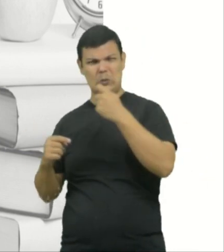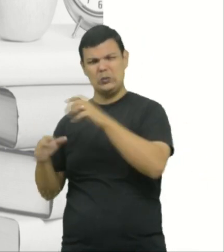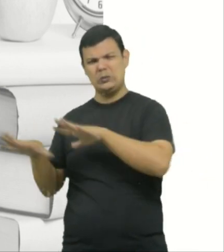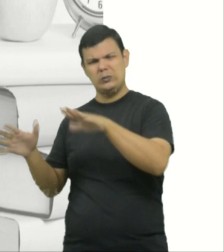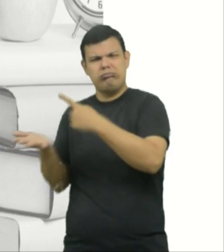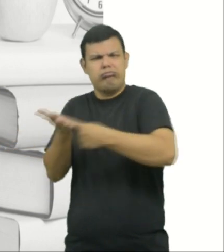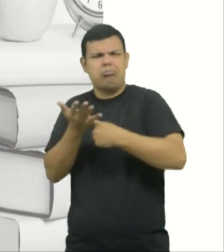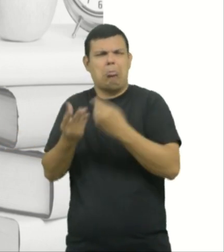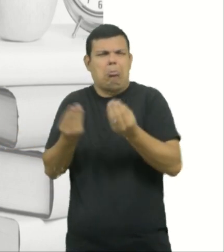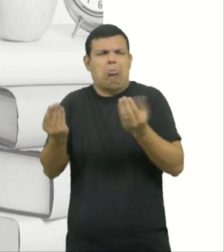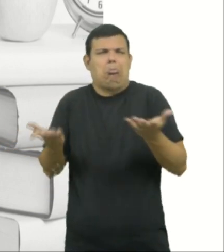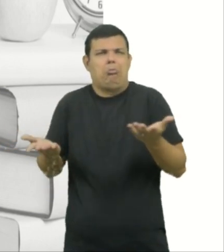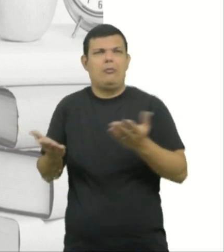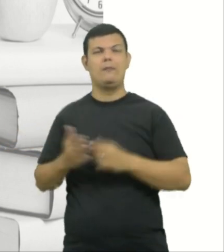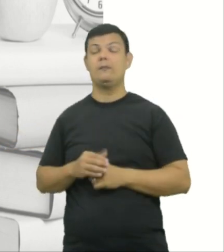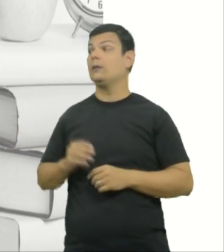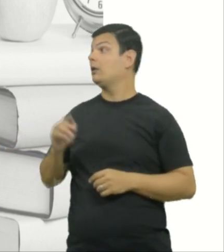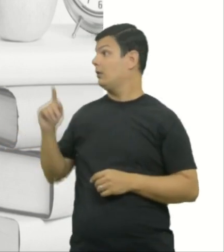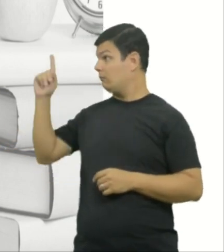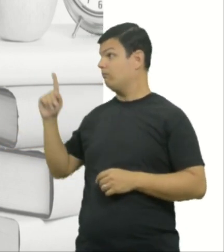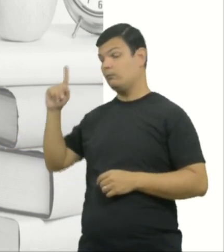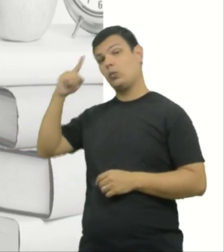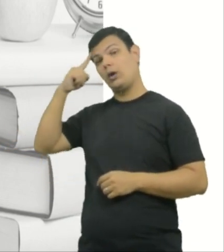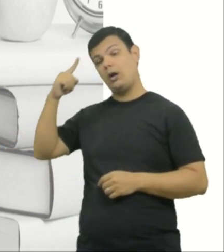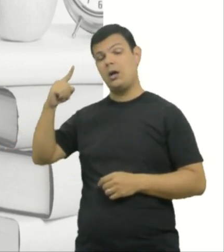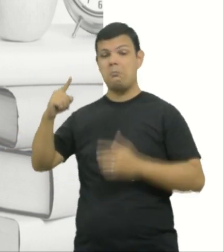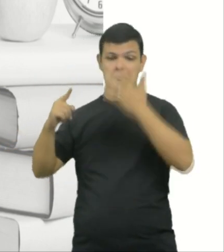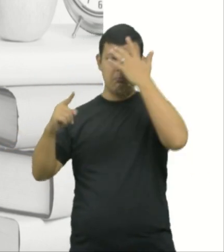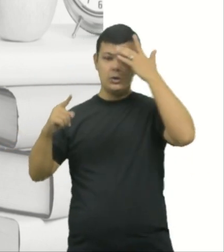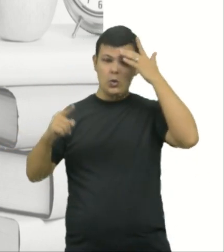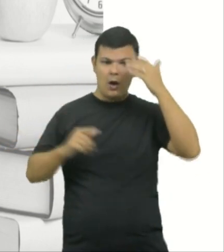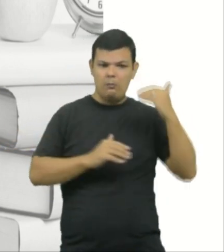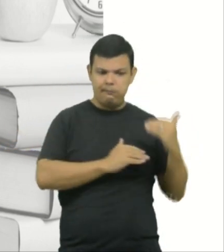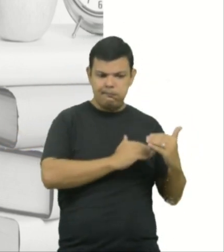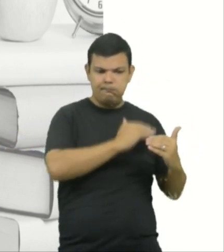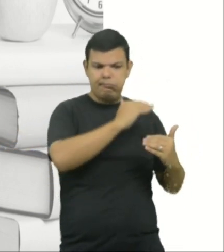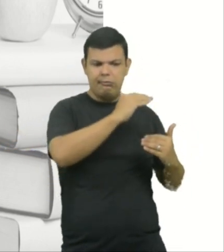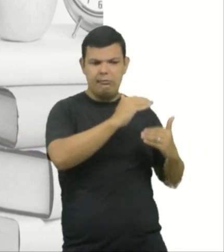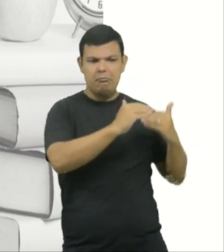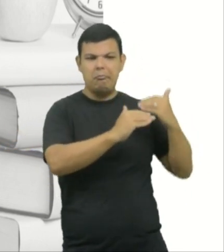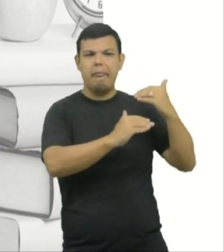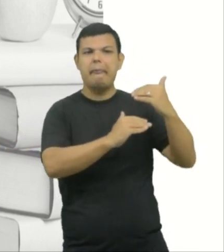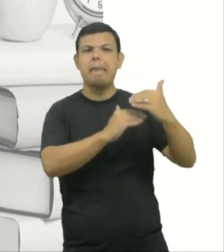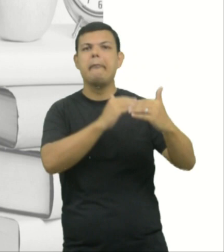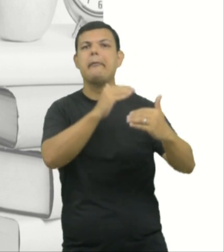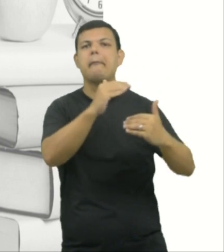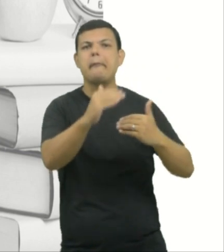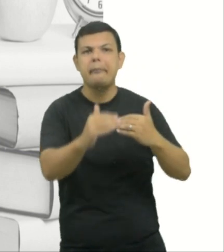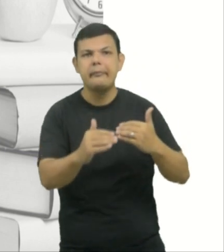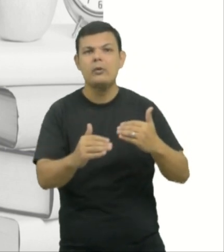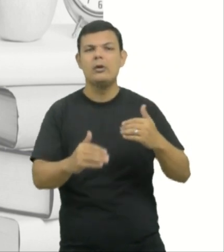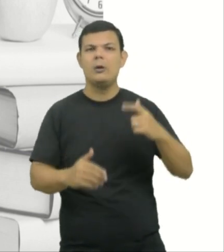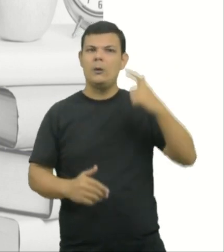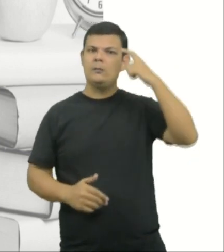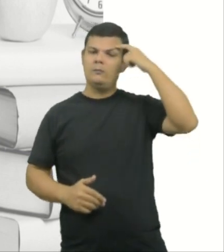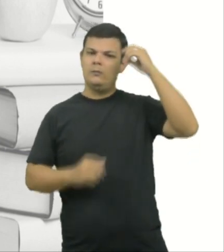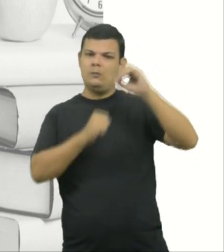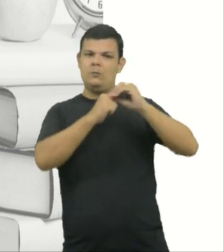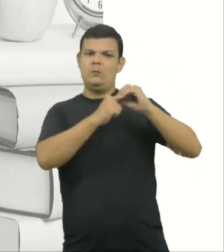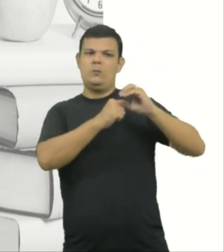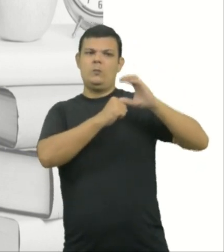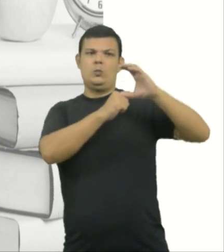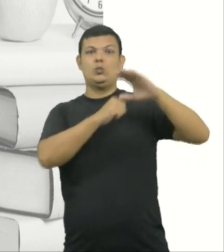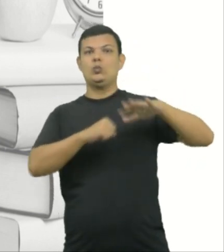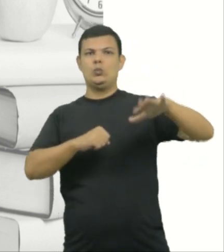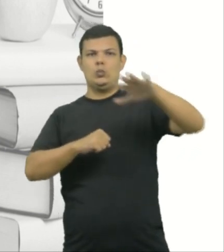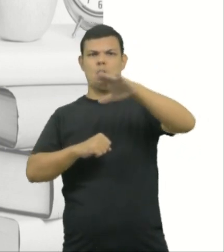criou uma teoria que os seres podem evoluir e se tornar com mais conhecimento que outros, ou se